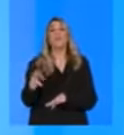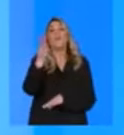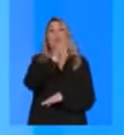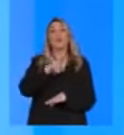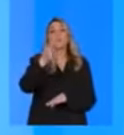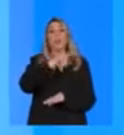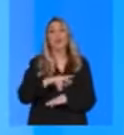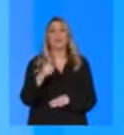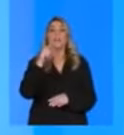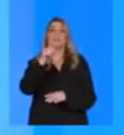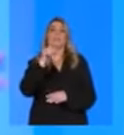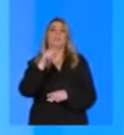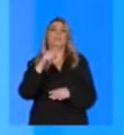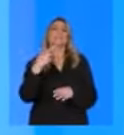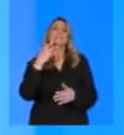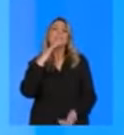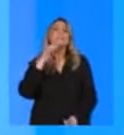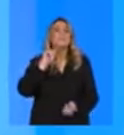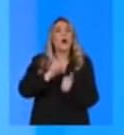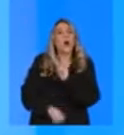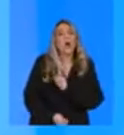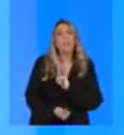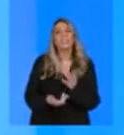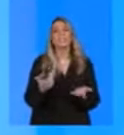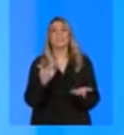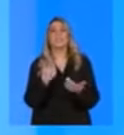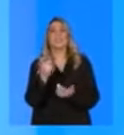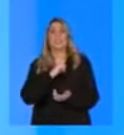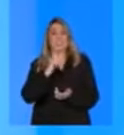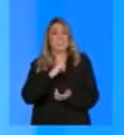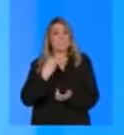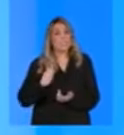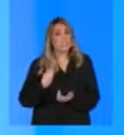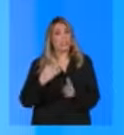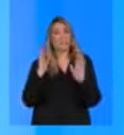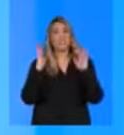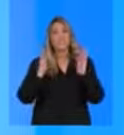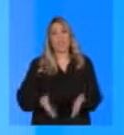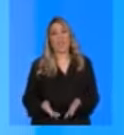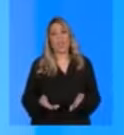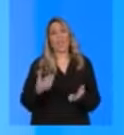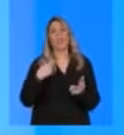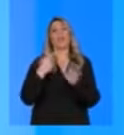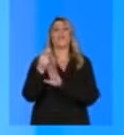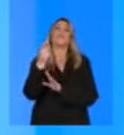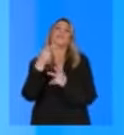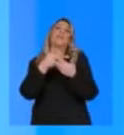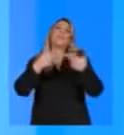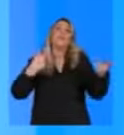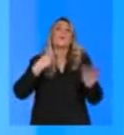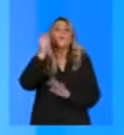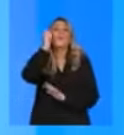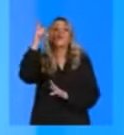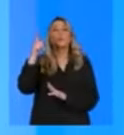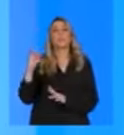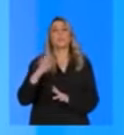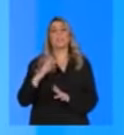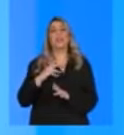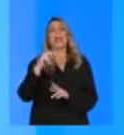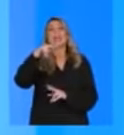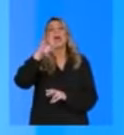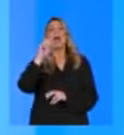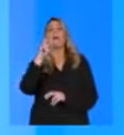de vilas olímpicas mais de 20 Vilas olímpicas que existem vou utilizar os equipamentos de Cultura da cidade as naves do